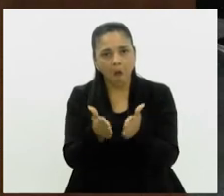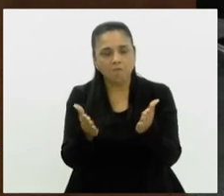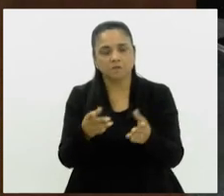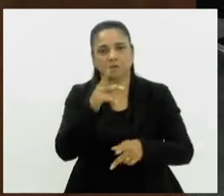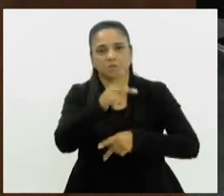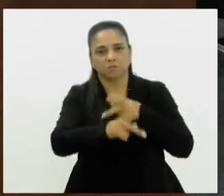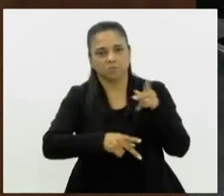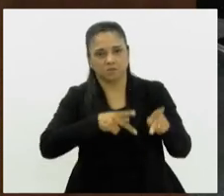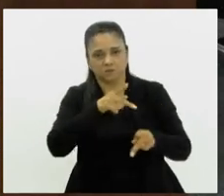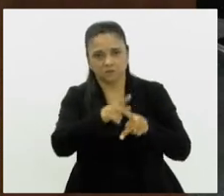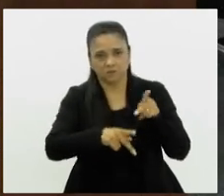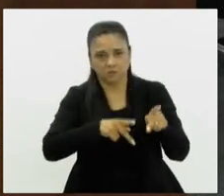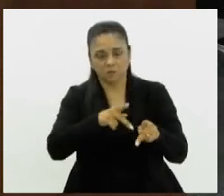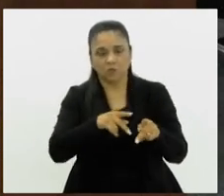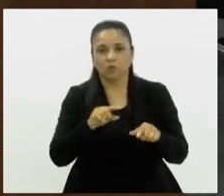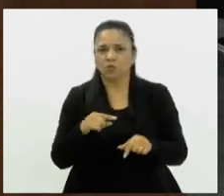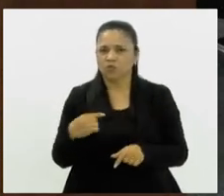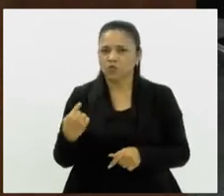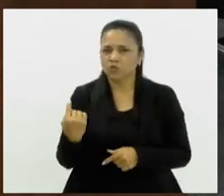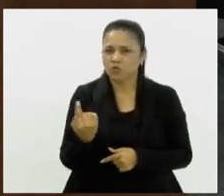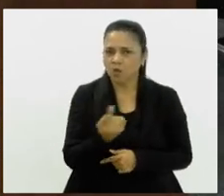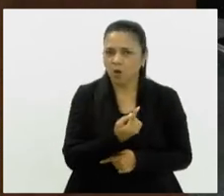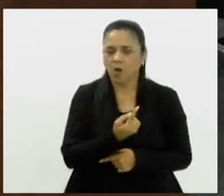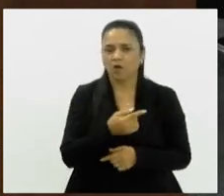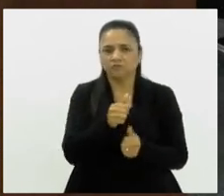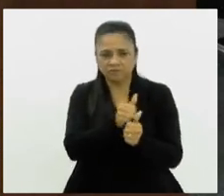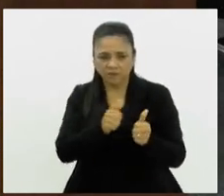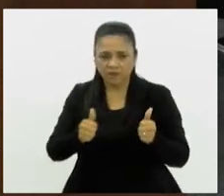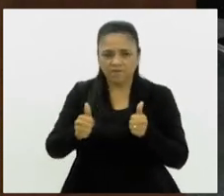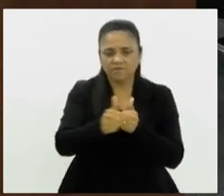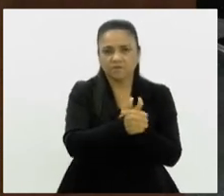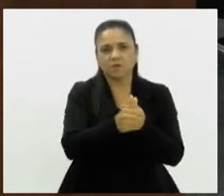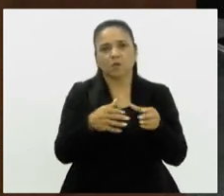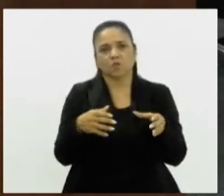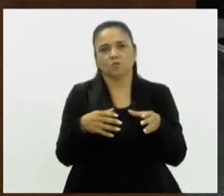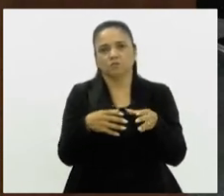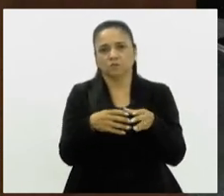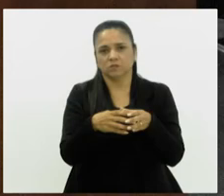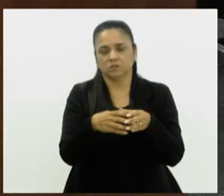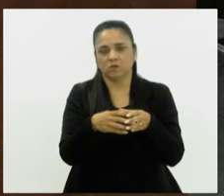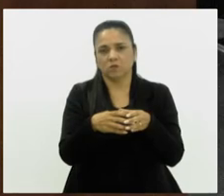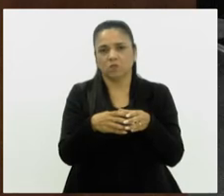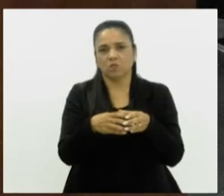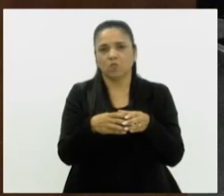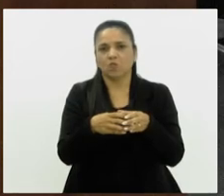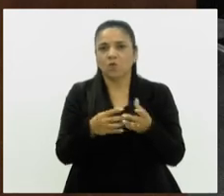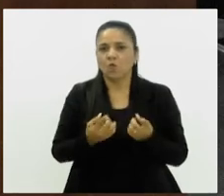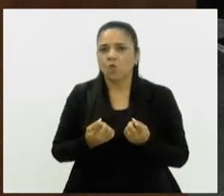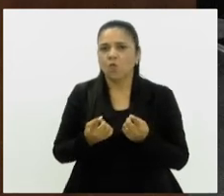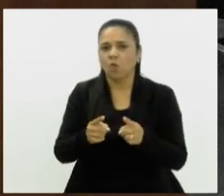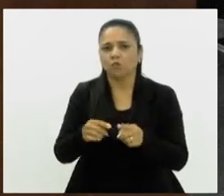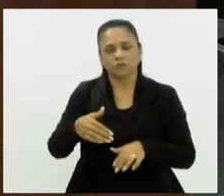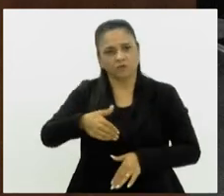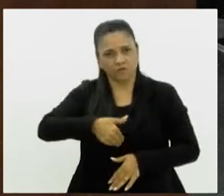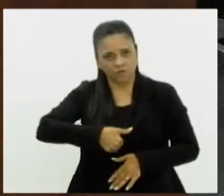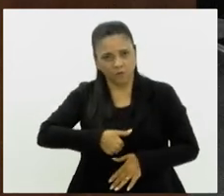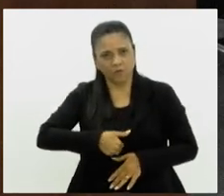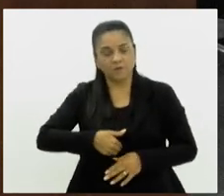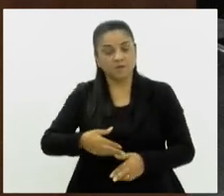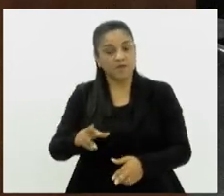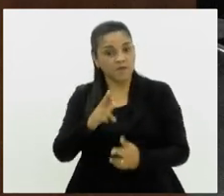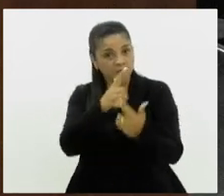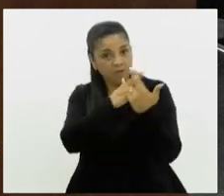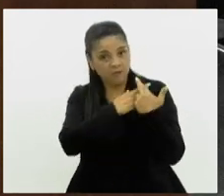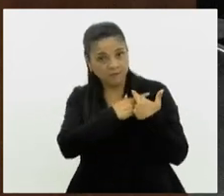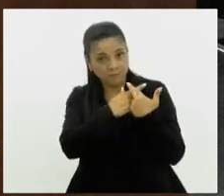mais que isso, nós que estamos aí à frente da Comissão de Combate à Fome, nos vemos na